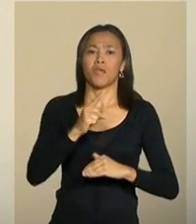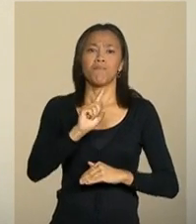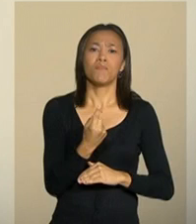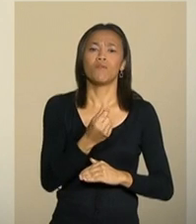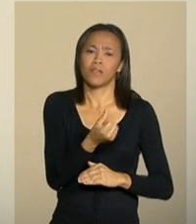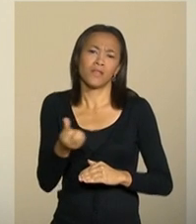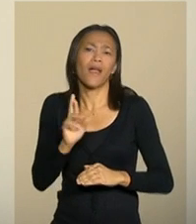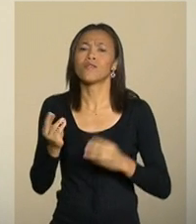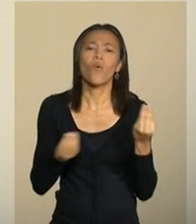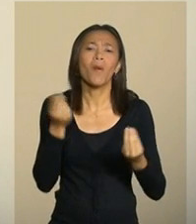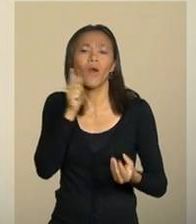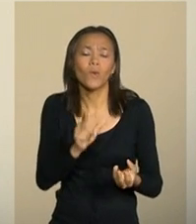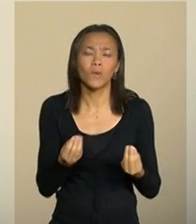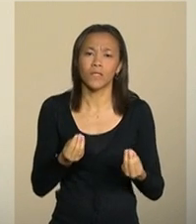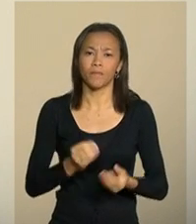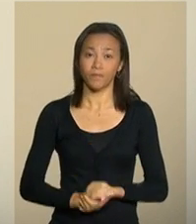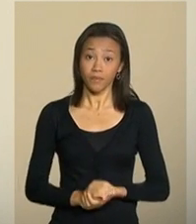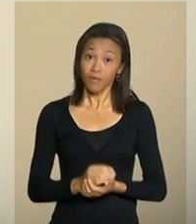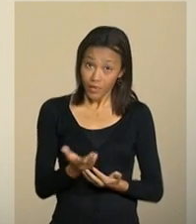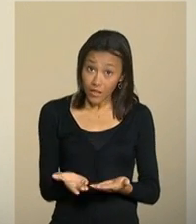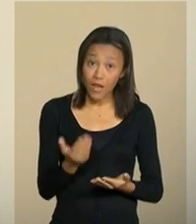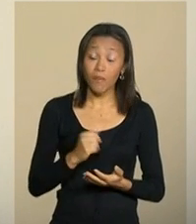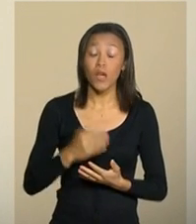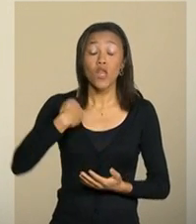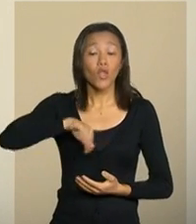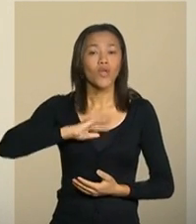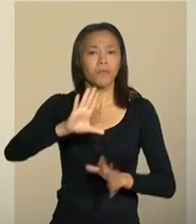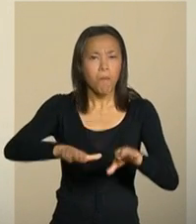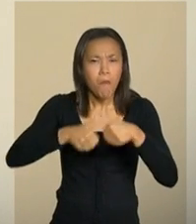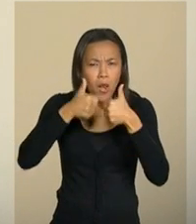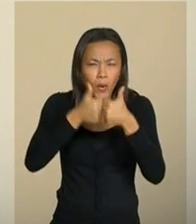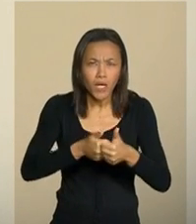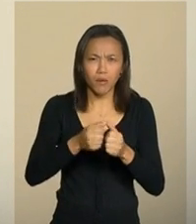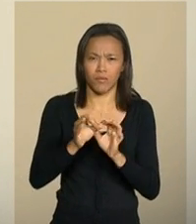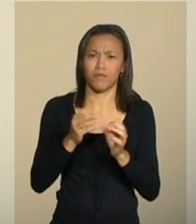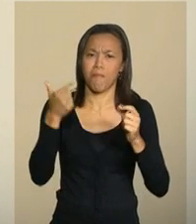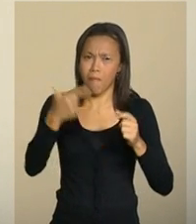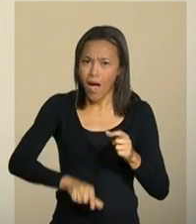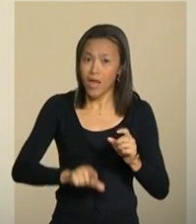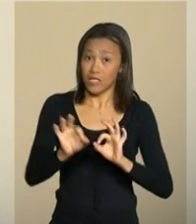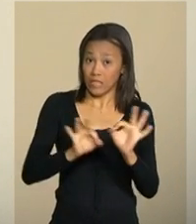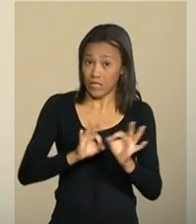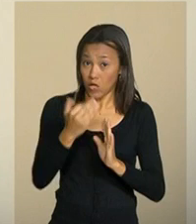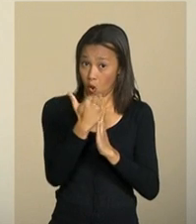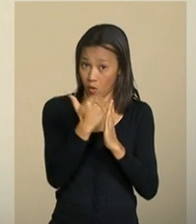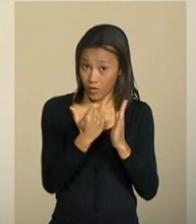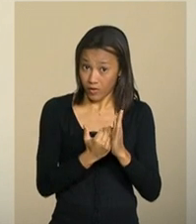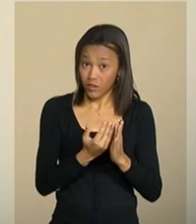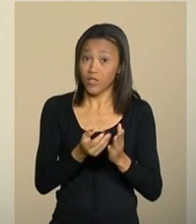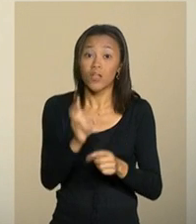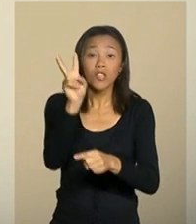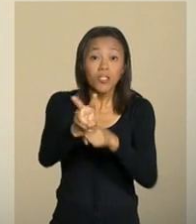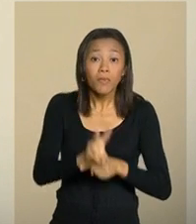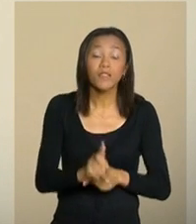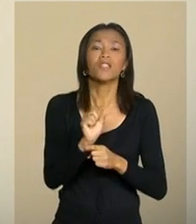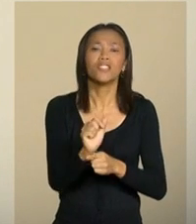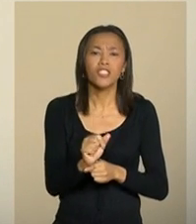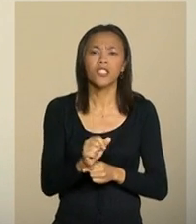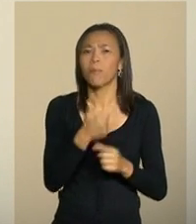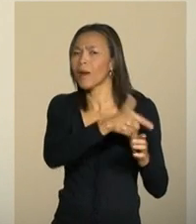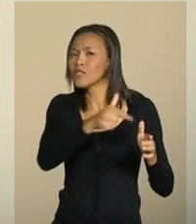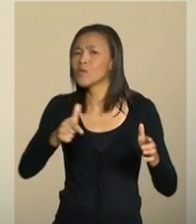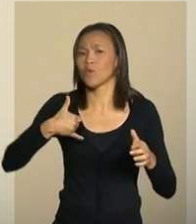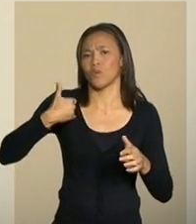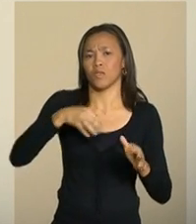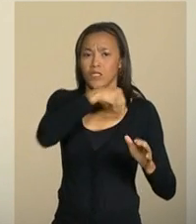16.600 sabe Luciano recentemente nós melhoramos ainda mais as condições de financiamento para as outras faixas de